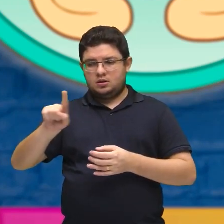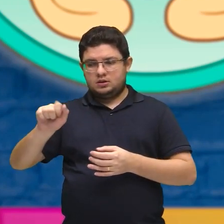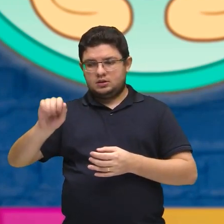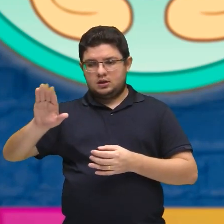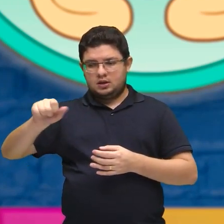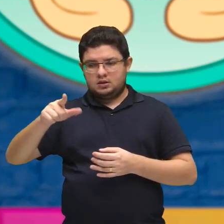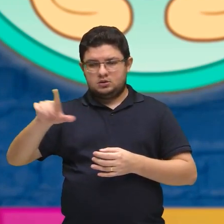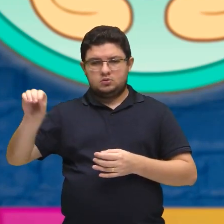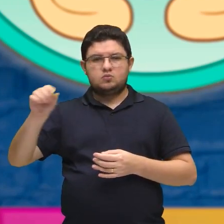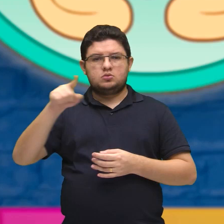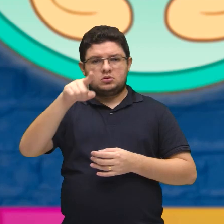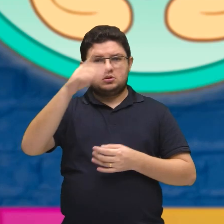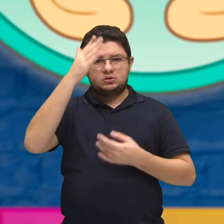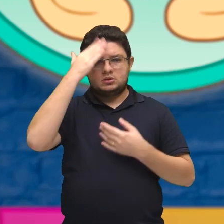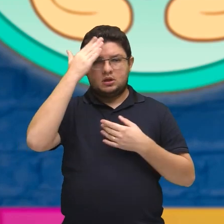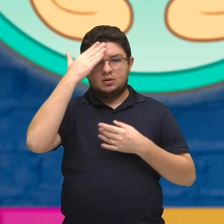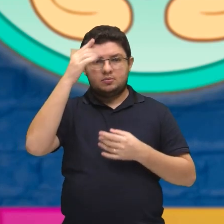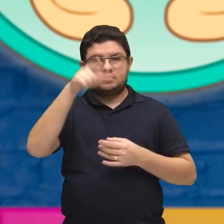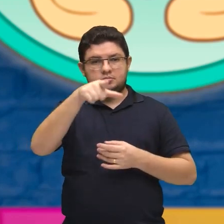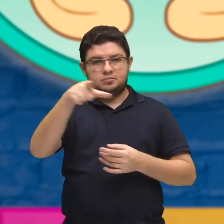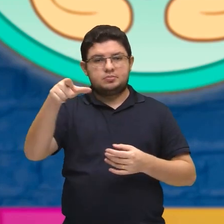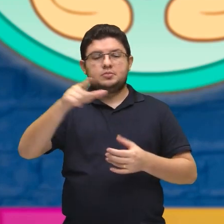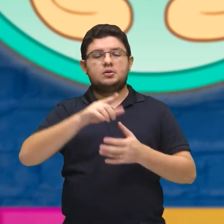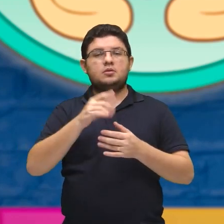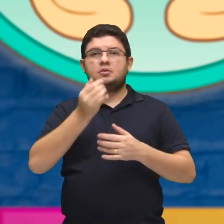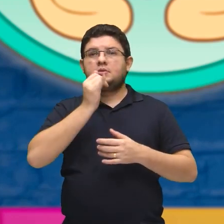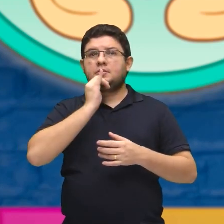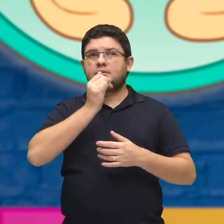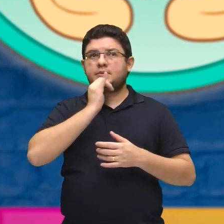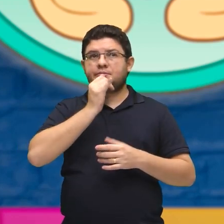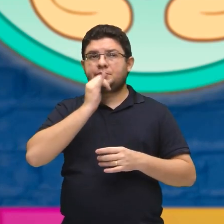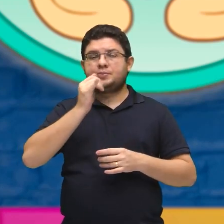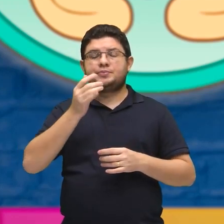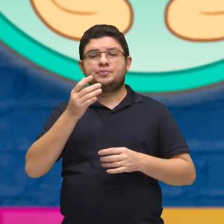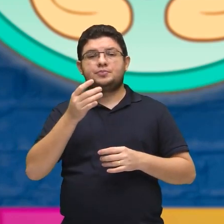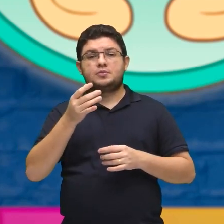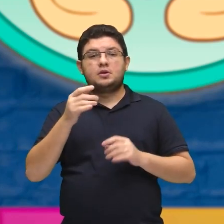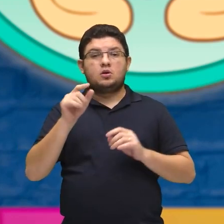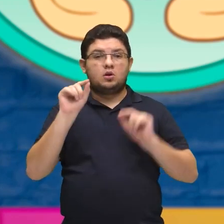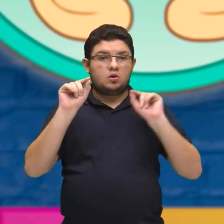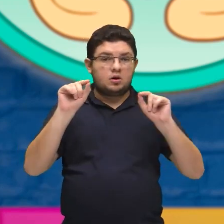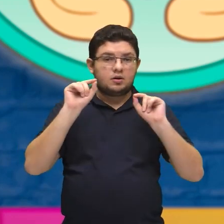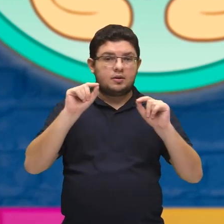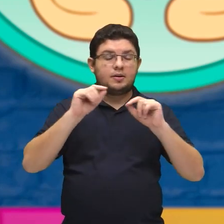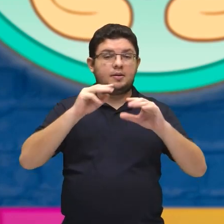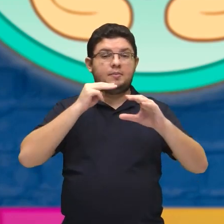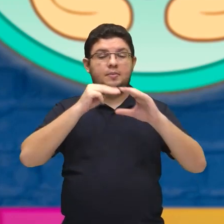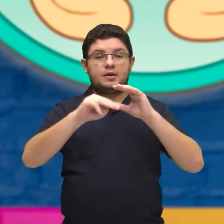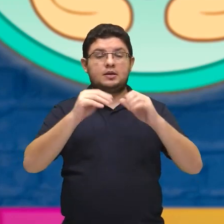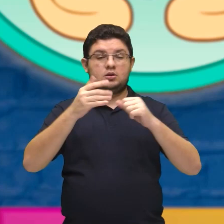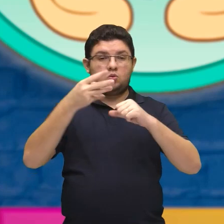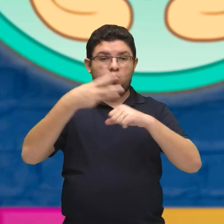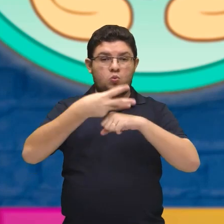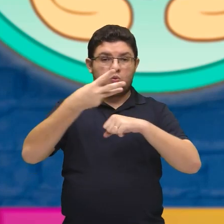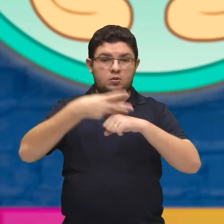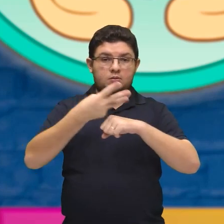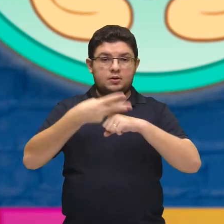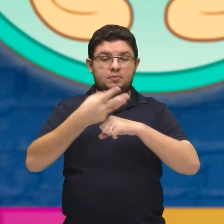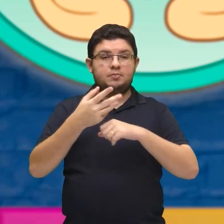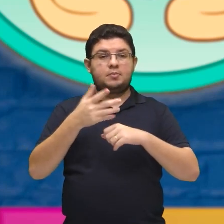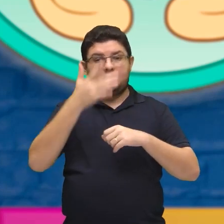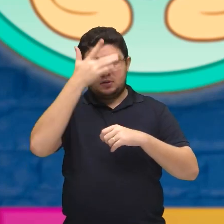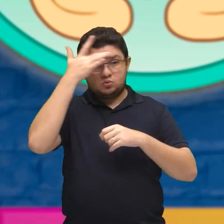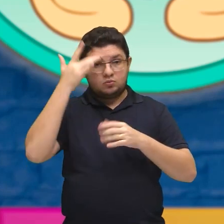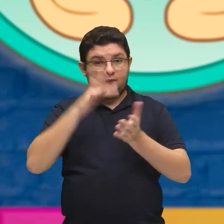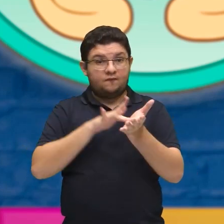acho que para dar um exemplo bem bacana, pode ser aquelas mensagens no WhatsApp. Alguém se passando